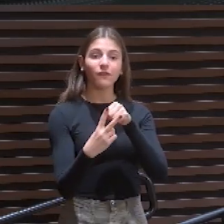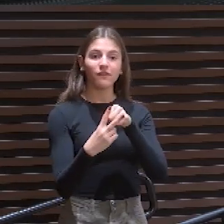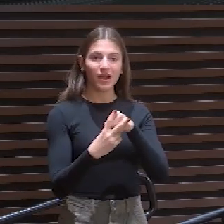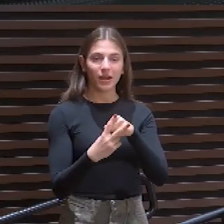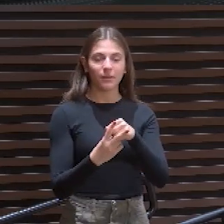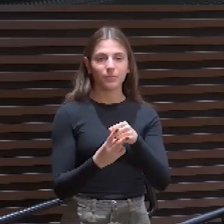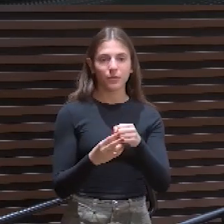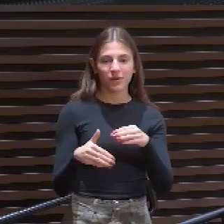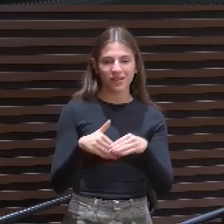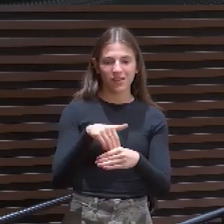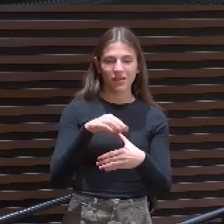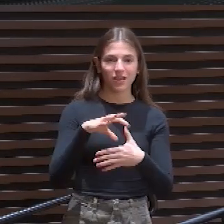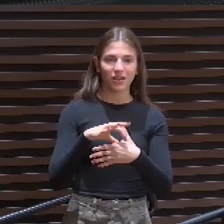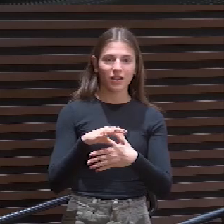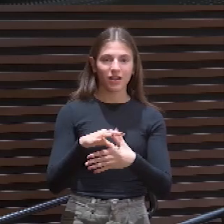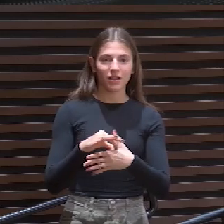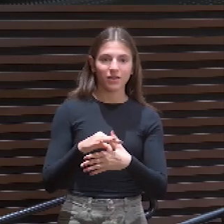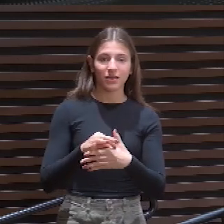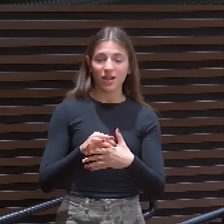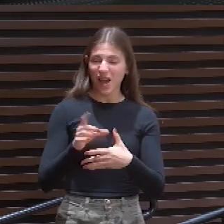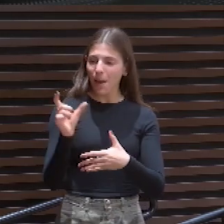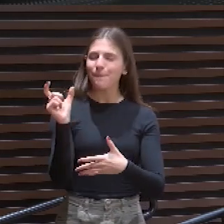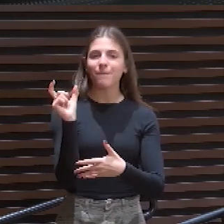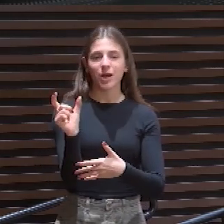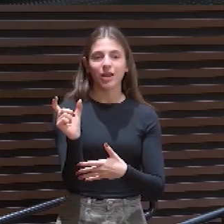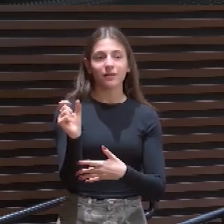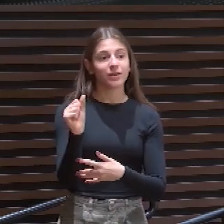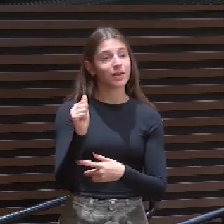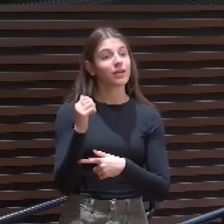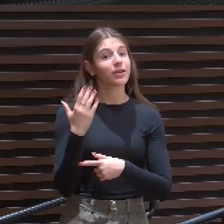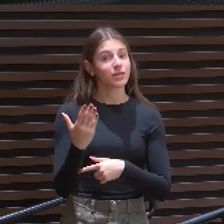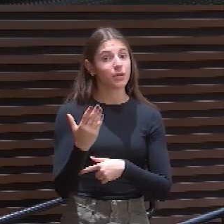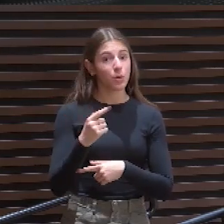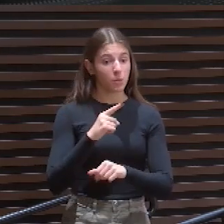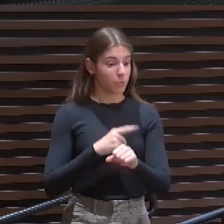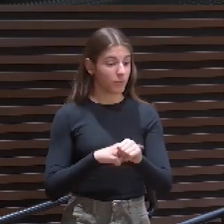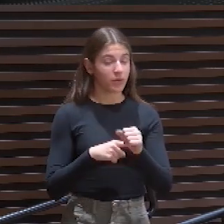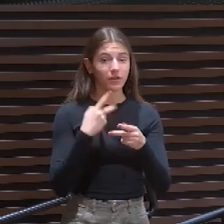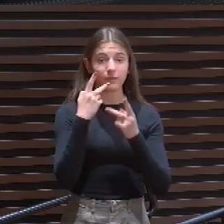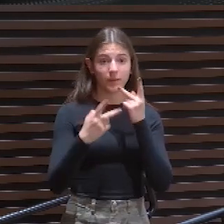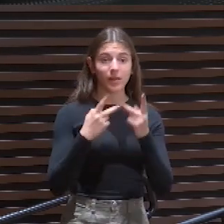A palavra. Então, verbalizar é significativo,